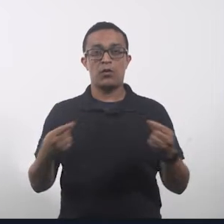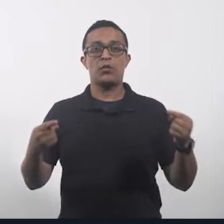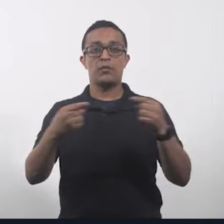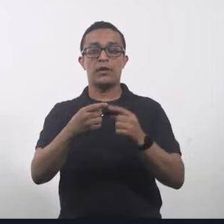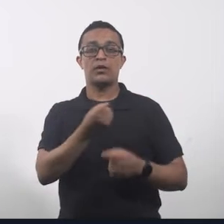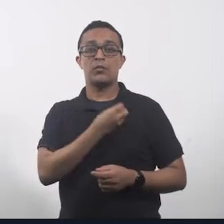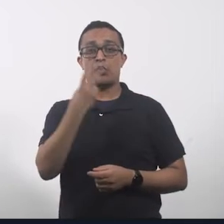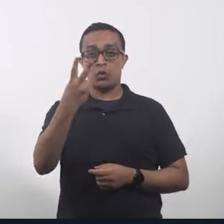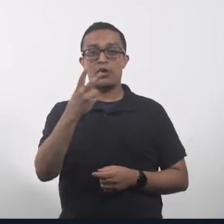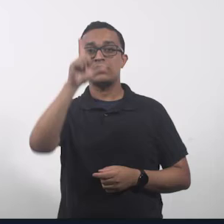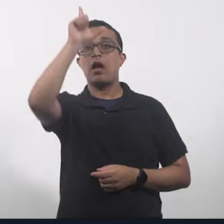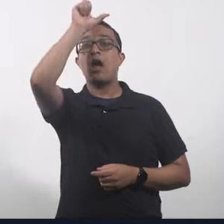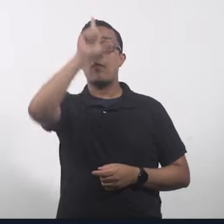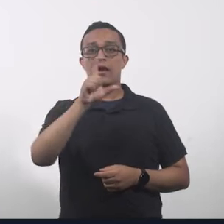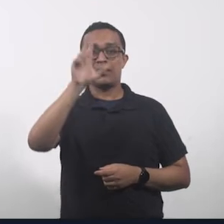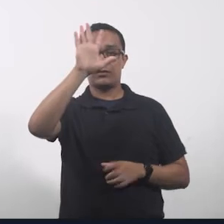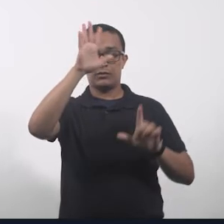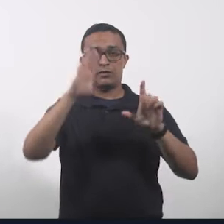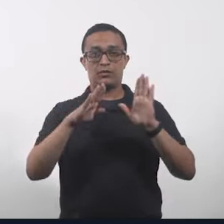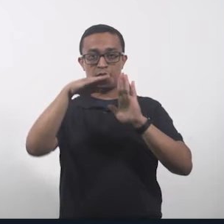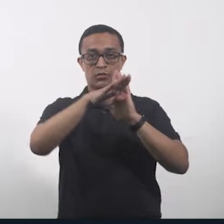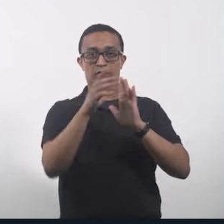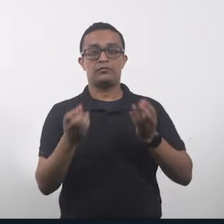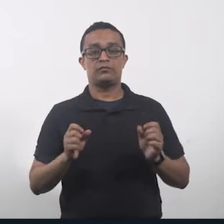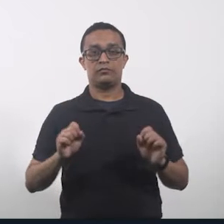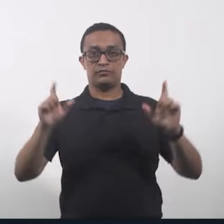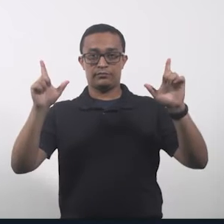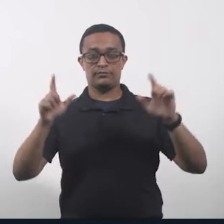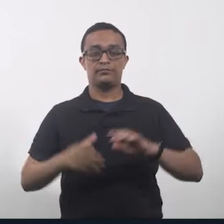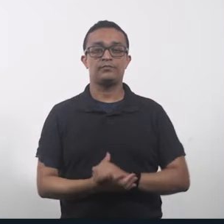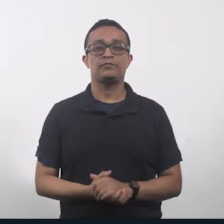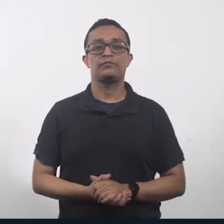marcado em amarelo aí na tabela, no slide de vocês.